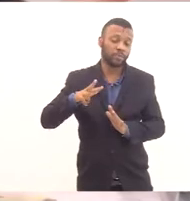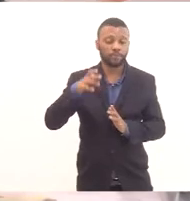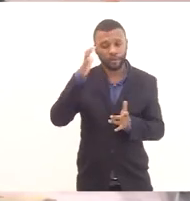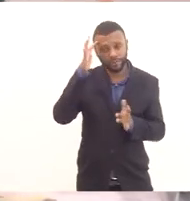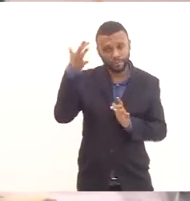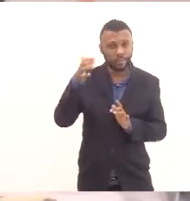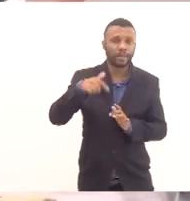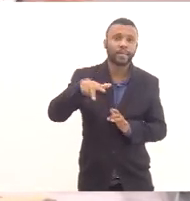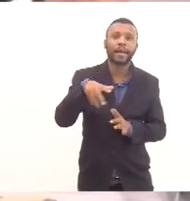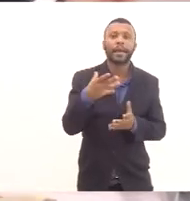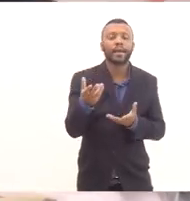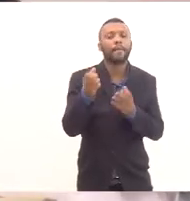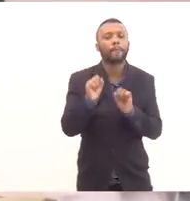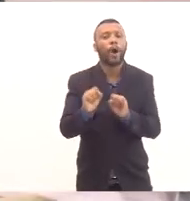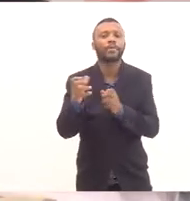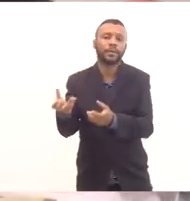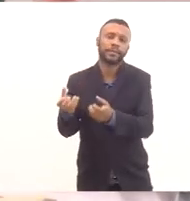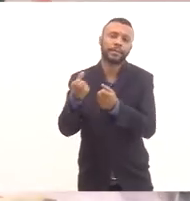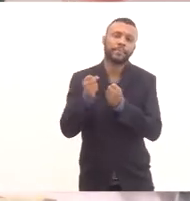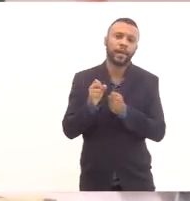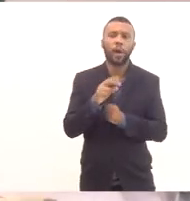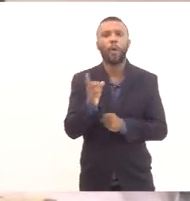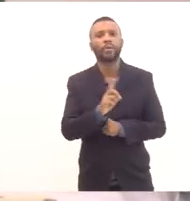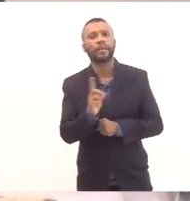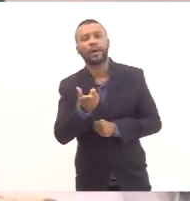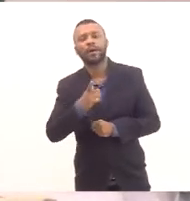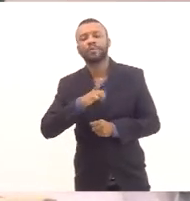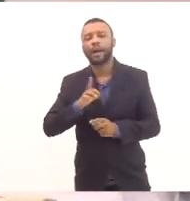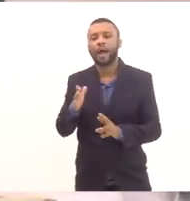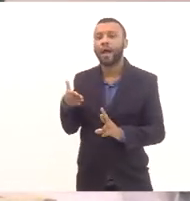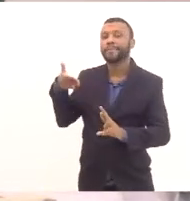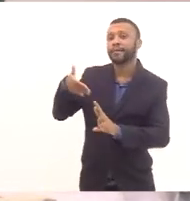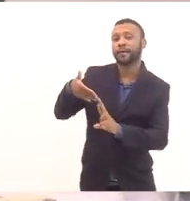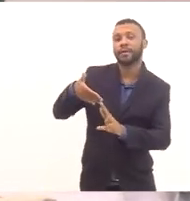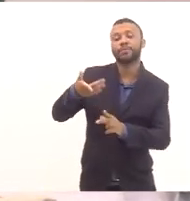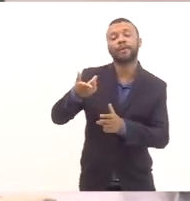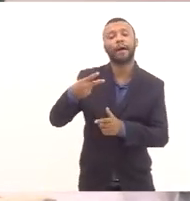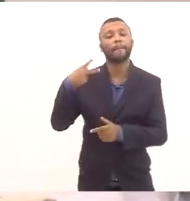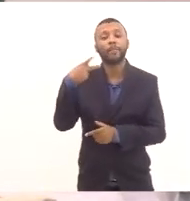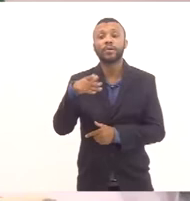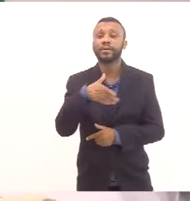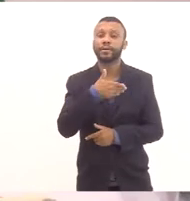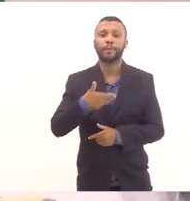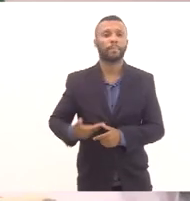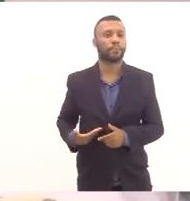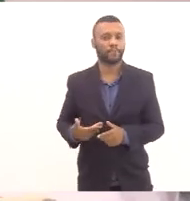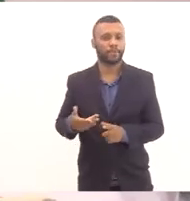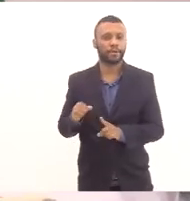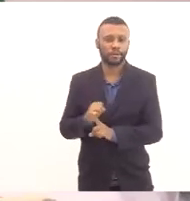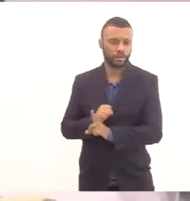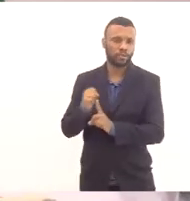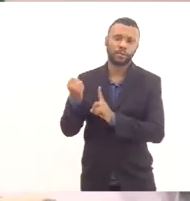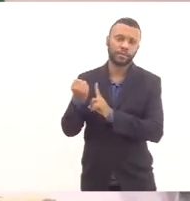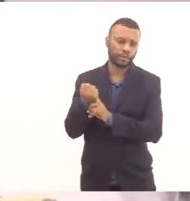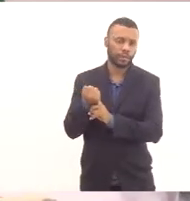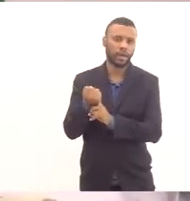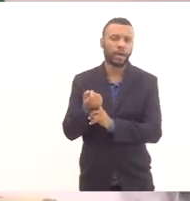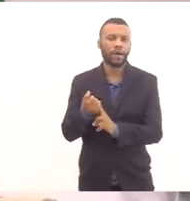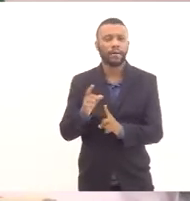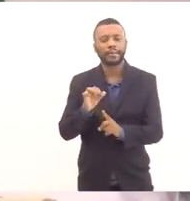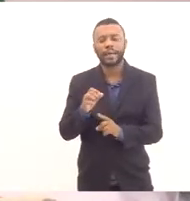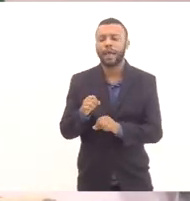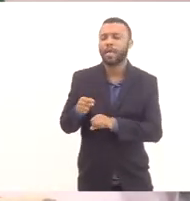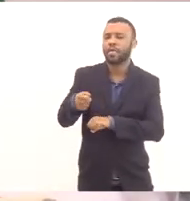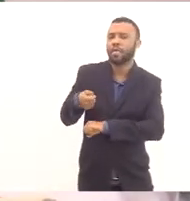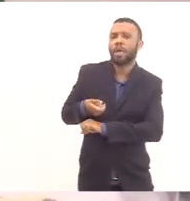faz juiz a ser objecto de uma política social uma política pública mas Se